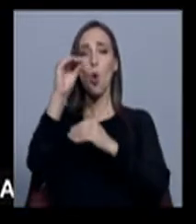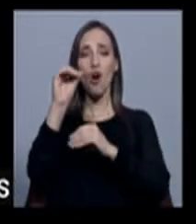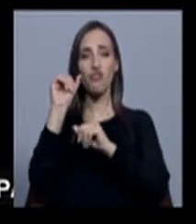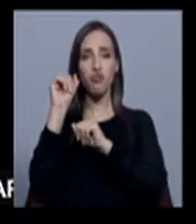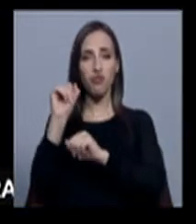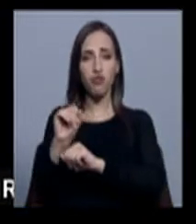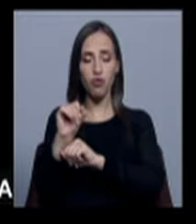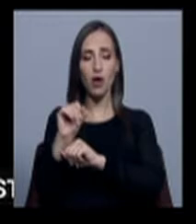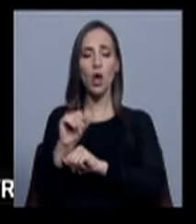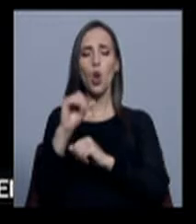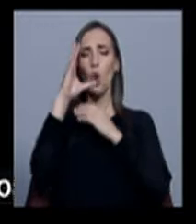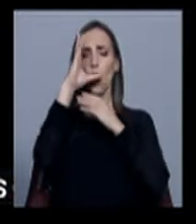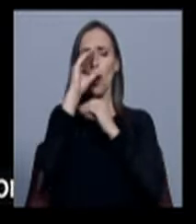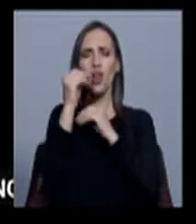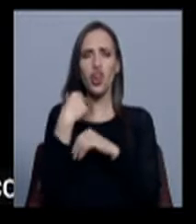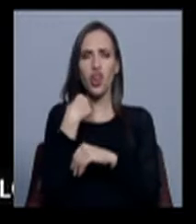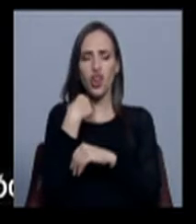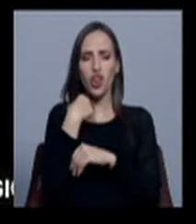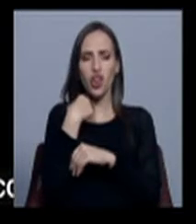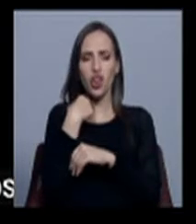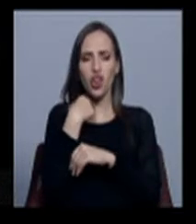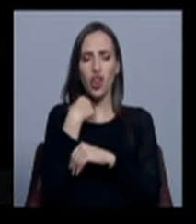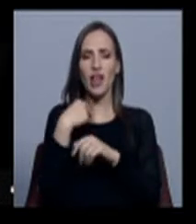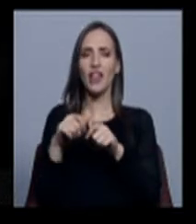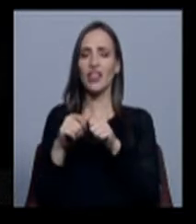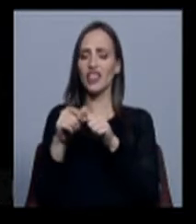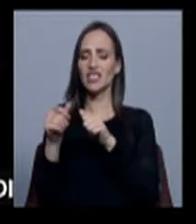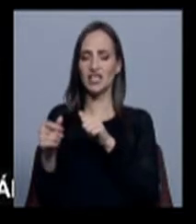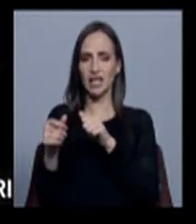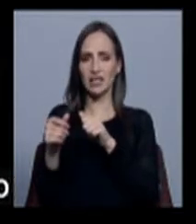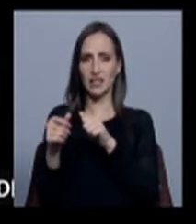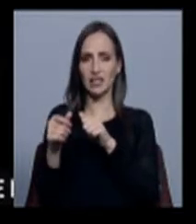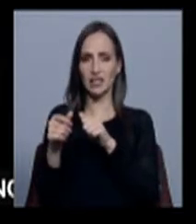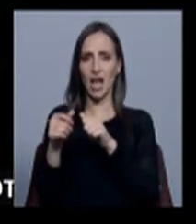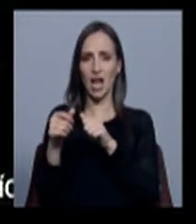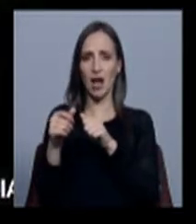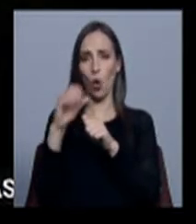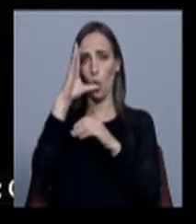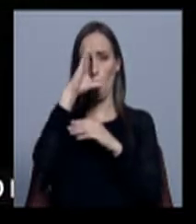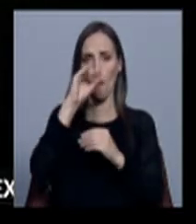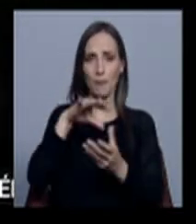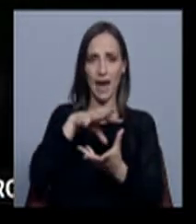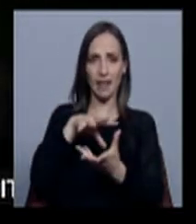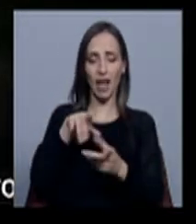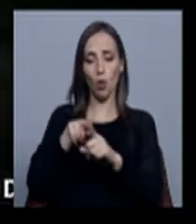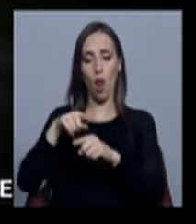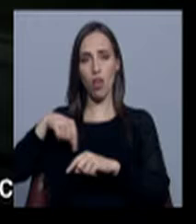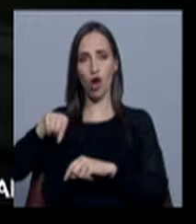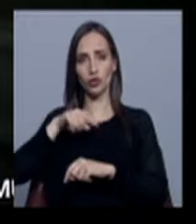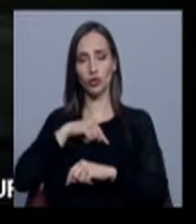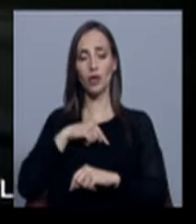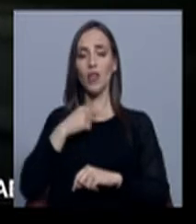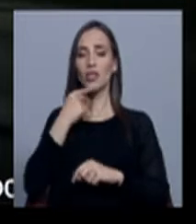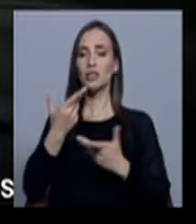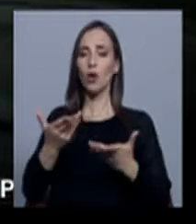Exatamente. muito mais pequenininha de Saturno, que gira mais ou menos à mesma distância de Saturno que gira a nossa própria Lua. E, curiosamente, temos agora um estudo que